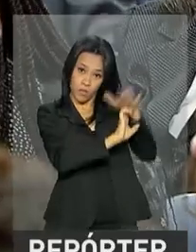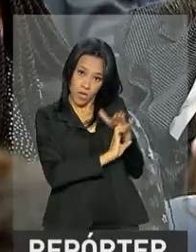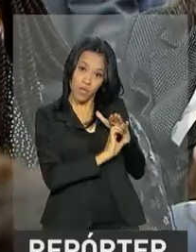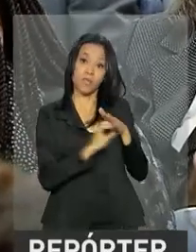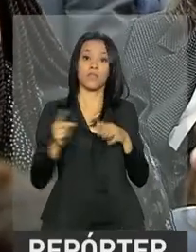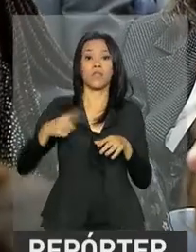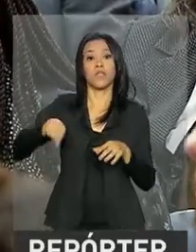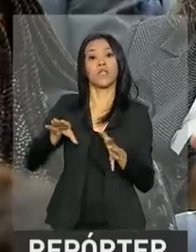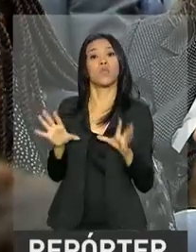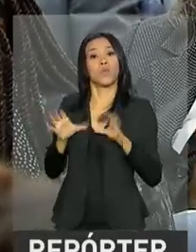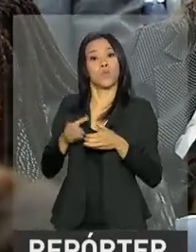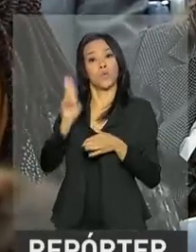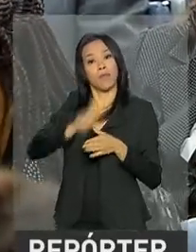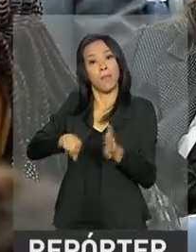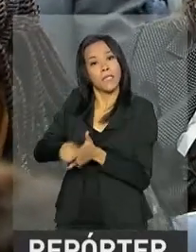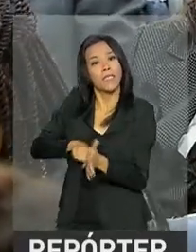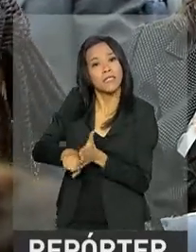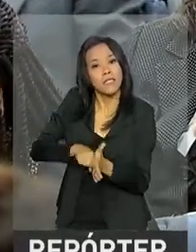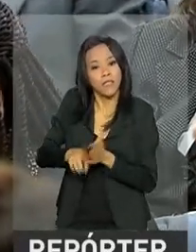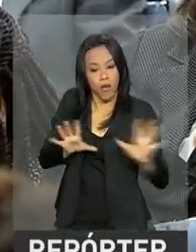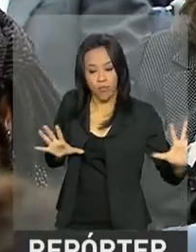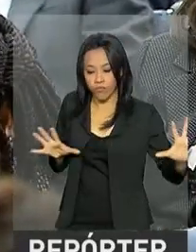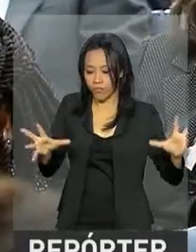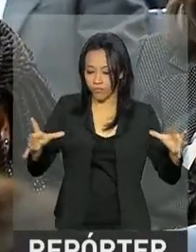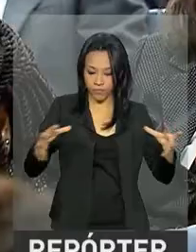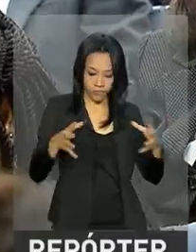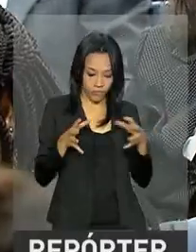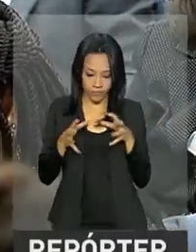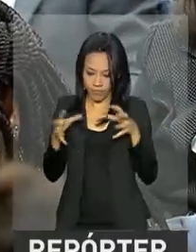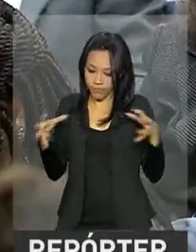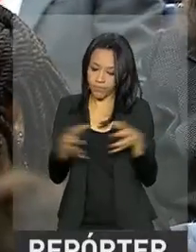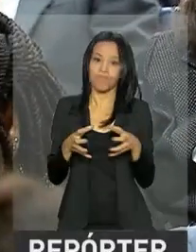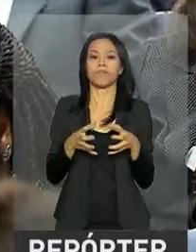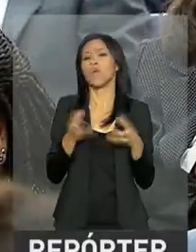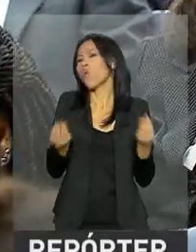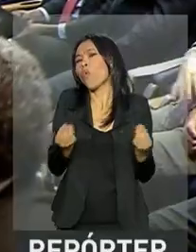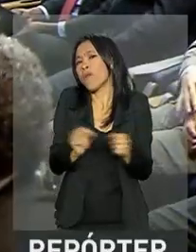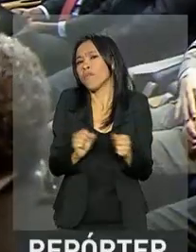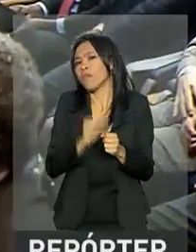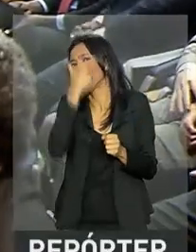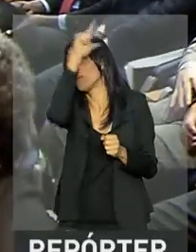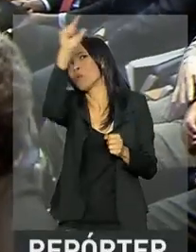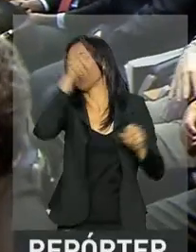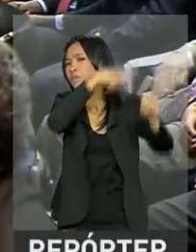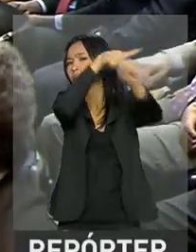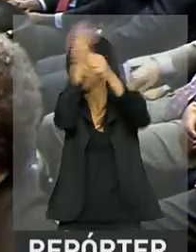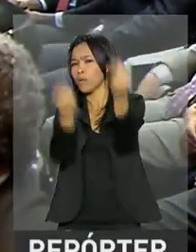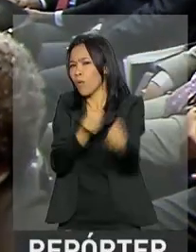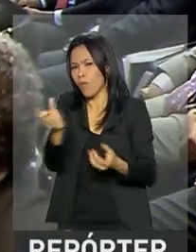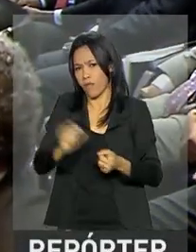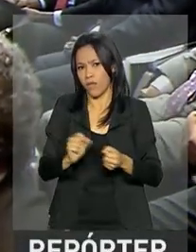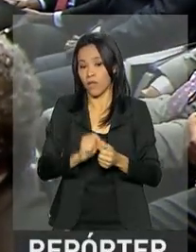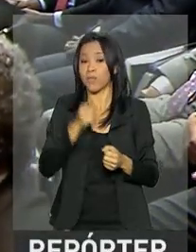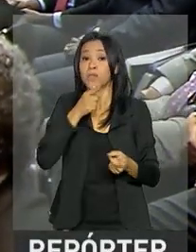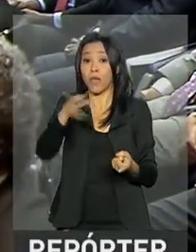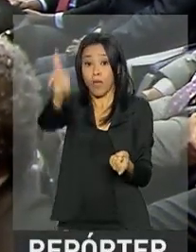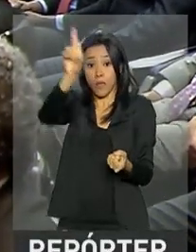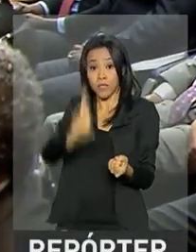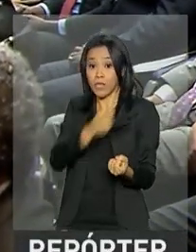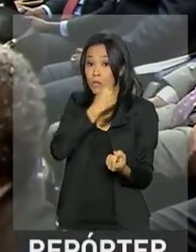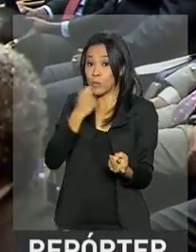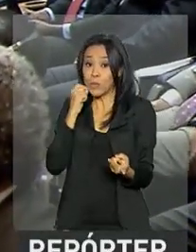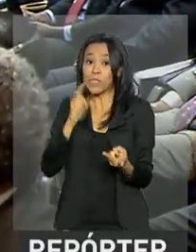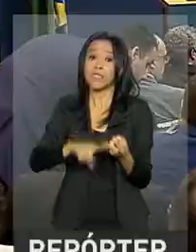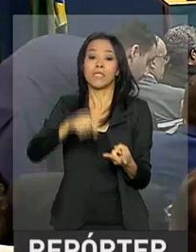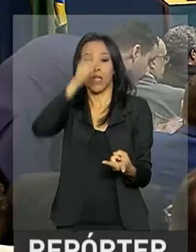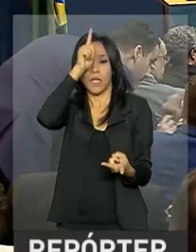para isso procura conhecer como essa cooperação é feita em outros países representantes da suíça alemanha méxico